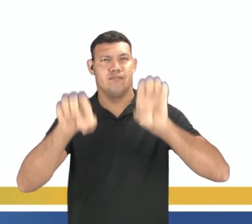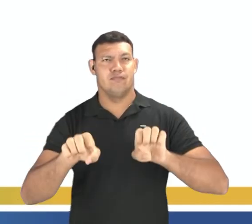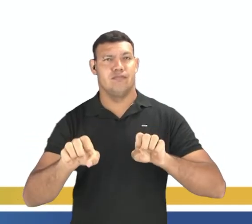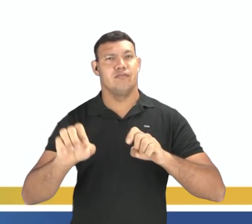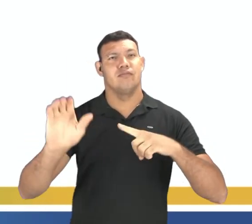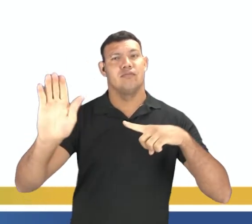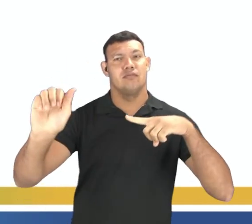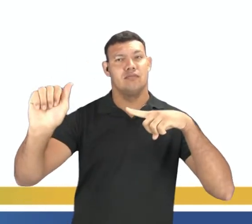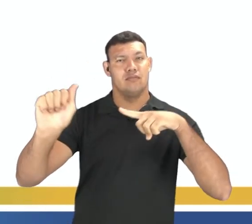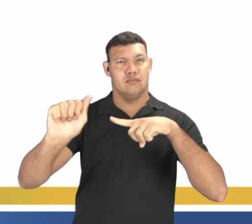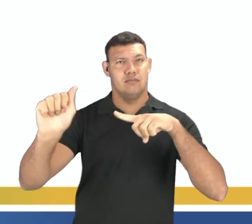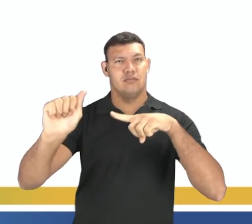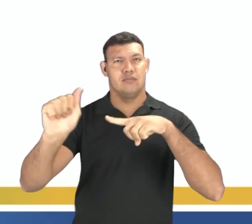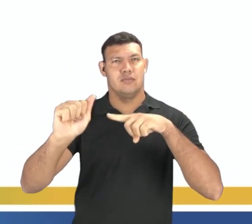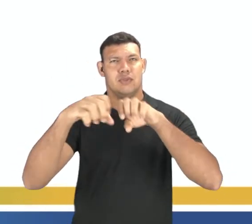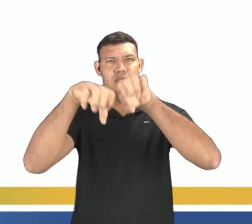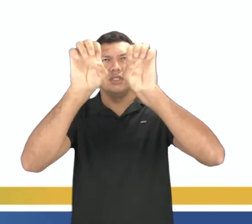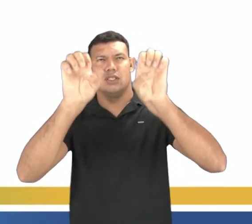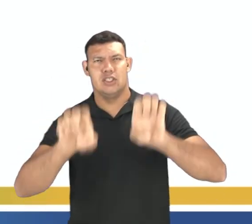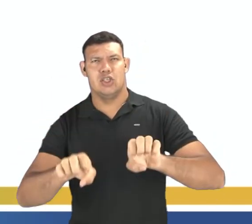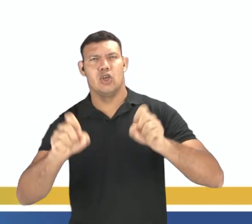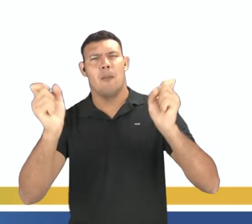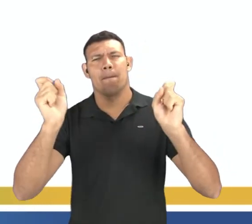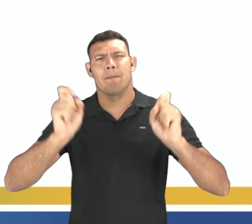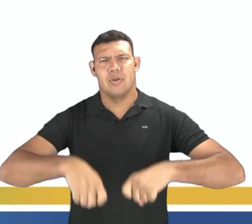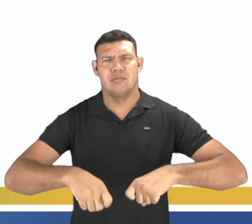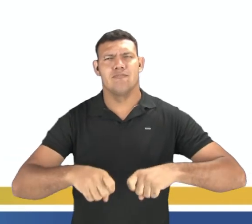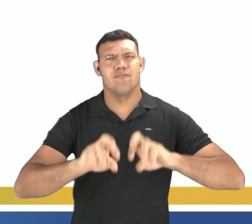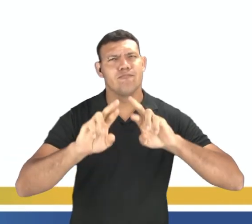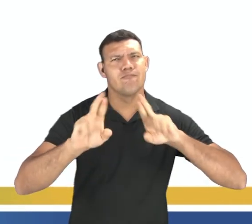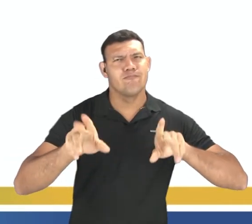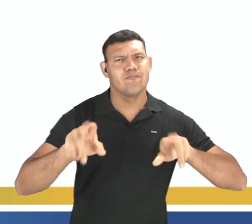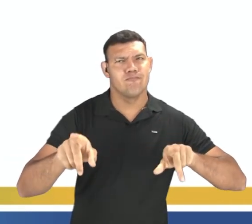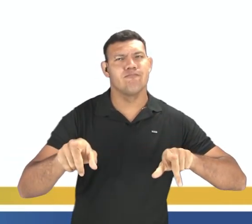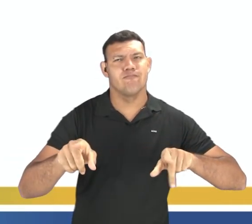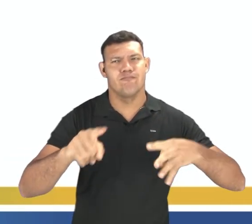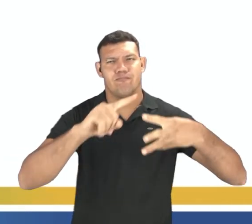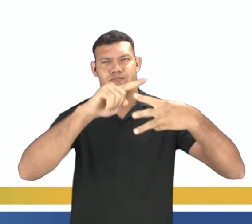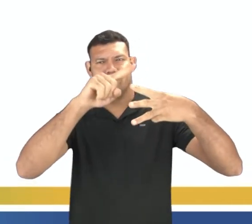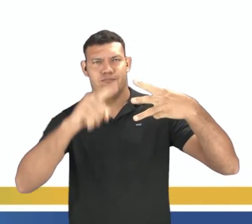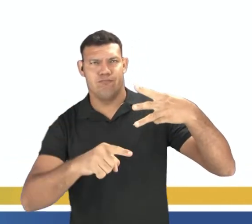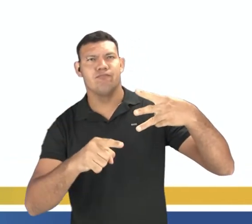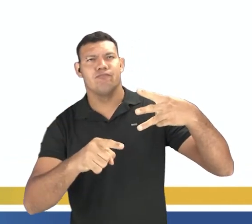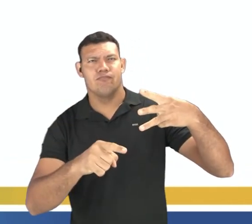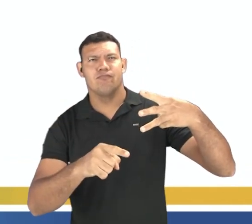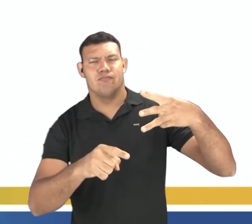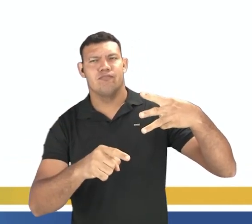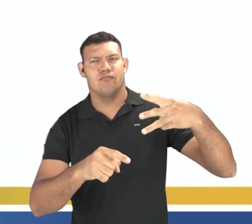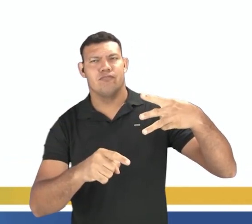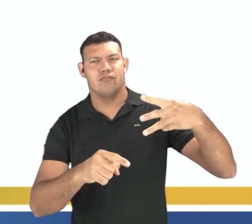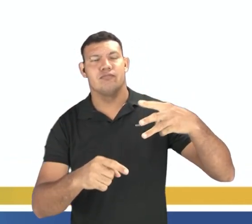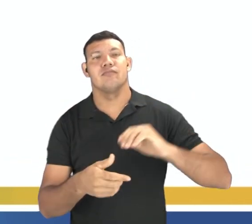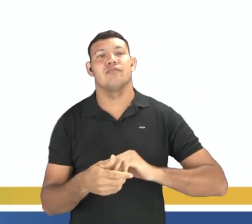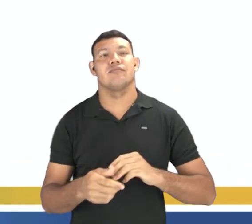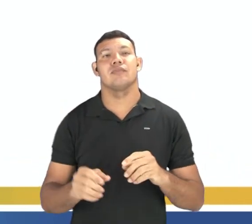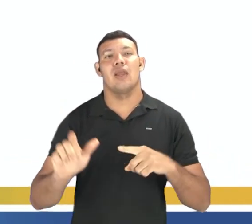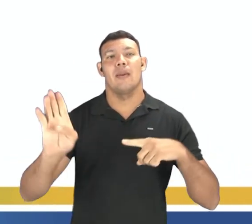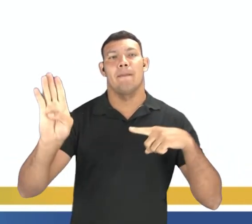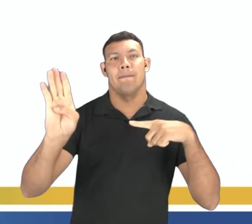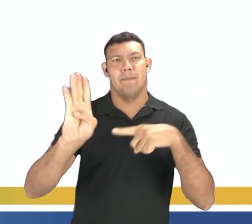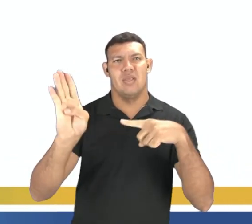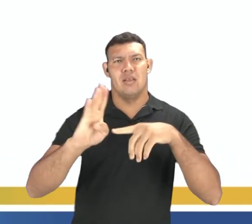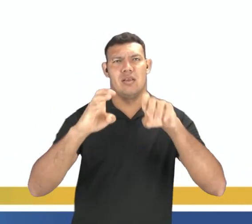os 3 folhetos embrionários. B. Estrutura de tamanho similar ao